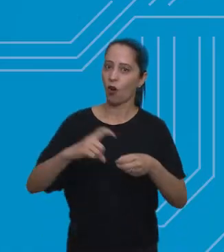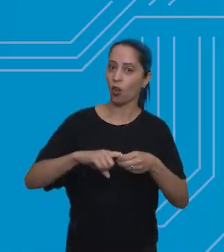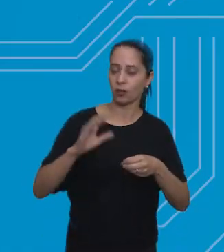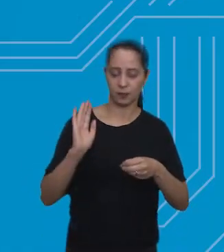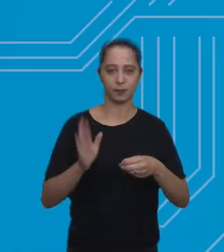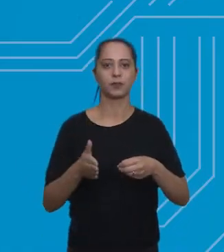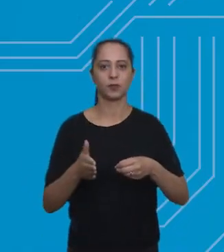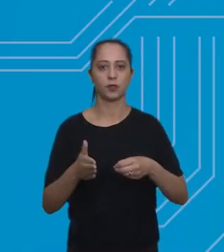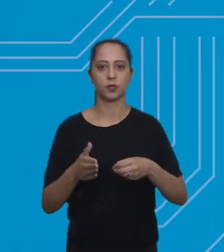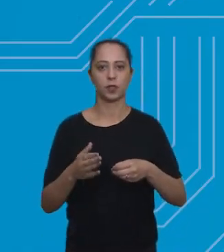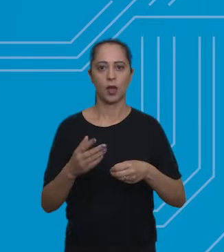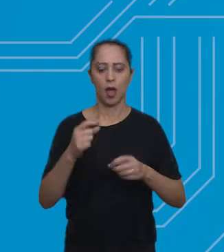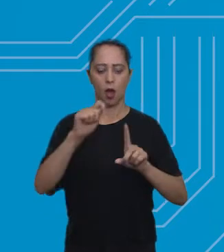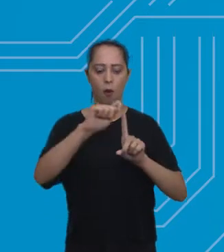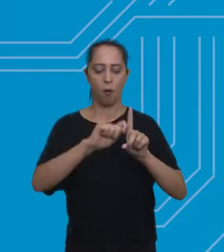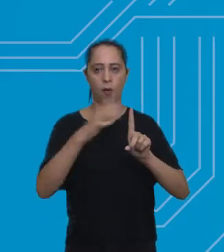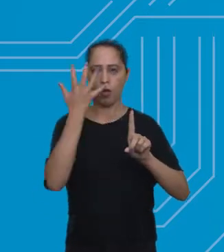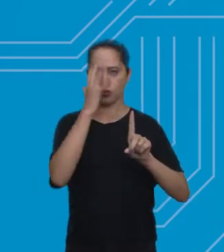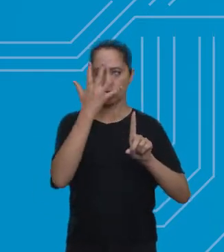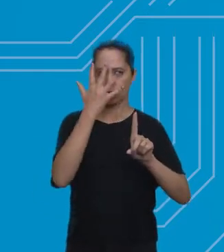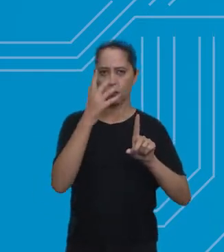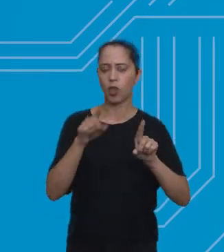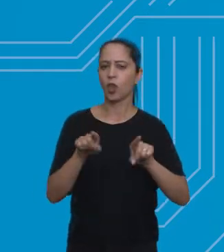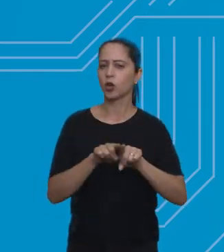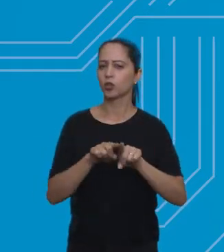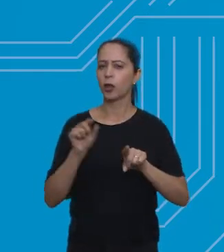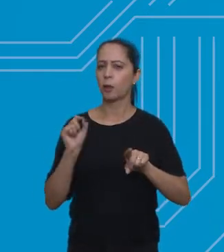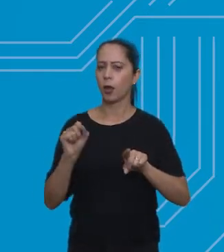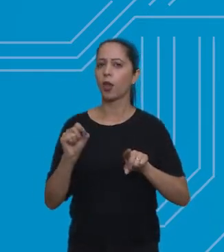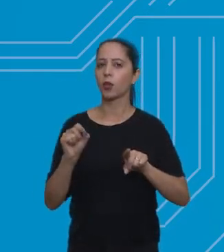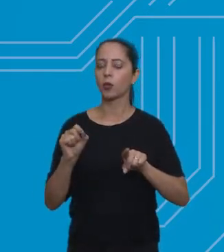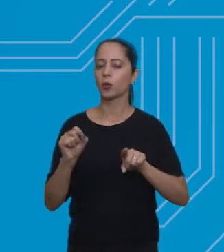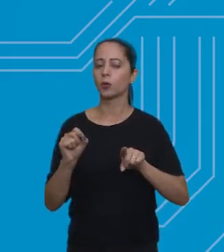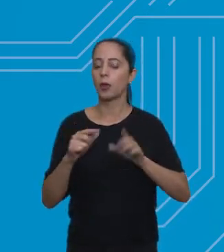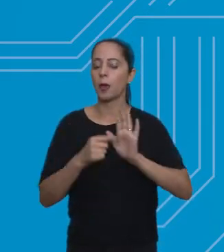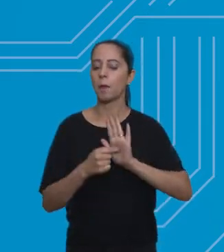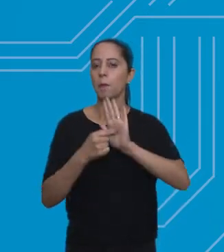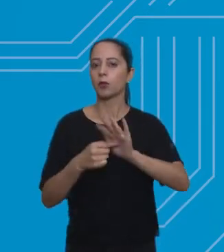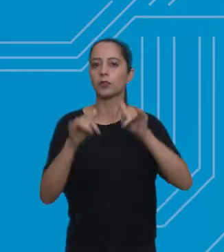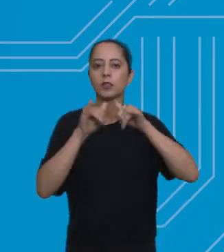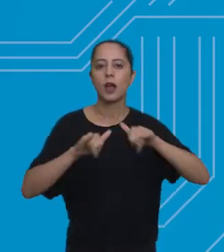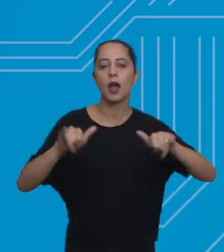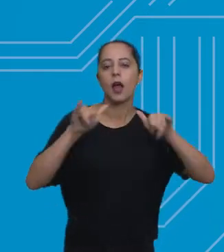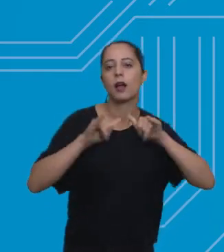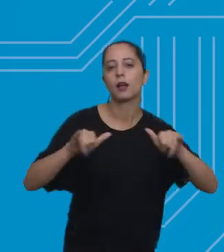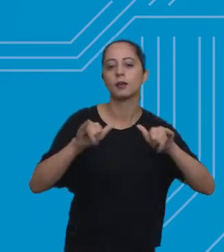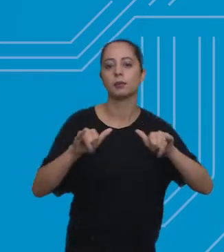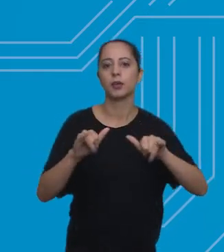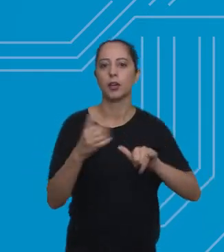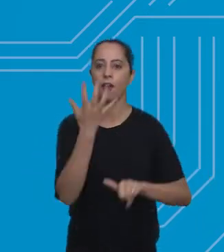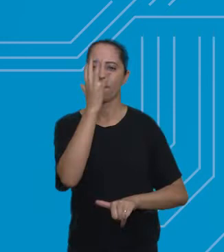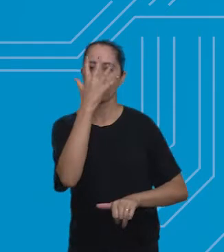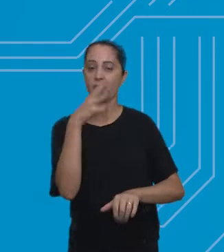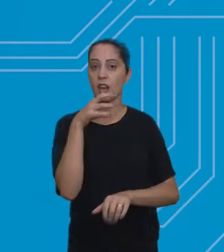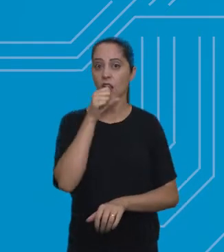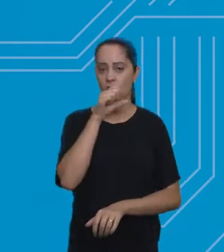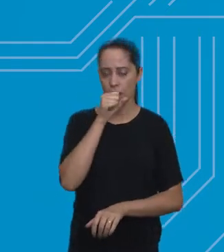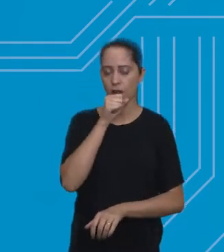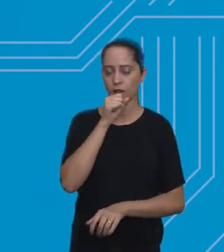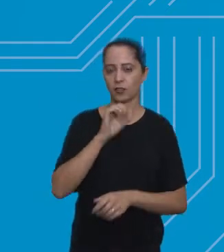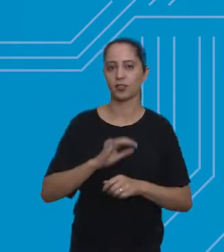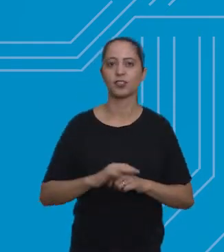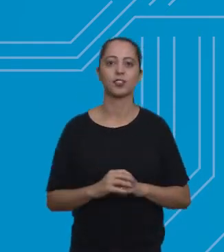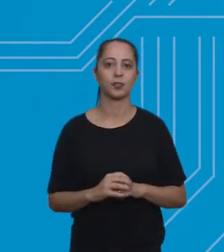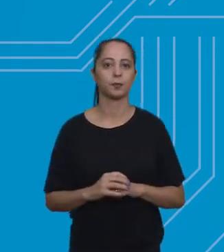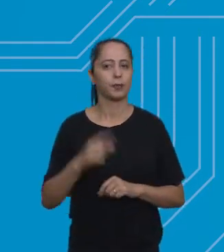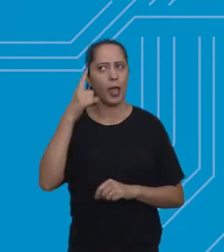Estamos de volta. O mês de fevereiro também serve de espaço para dar visibilidade a uma campanha educativa conhecida como Fevereiro